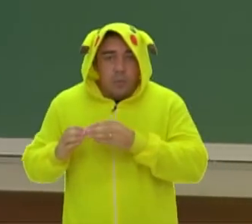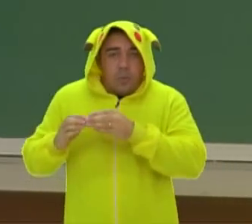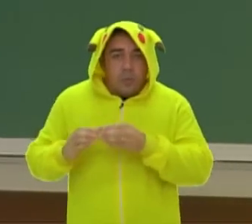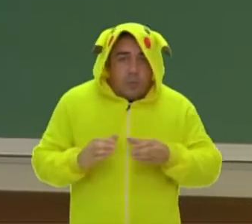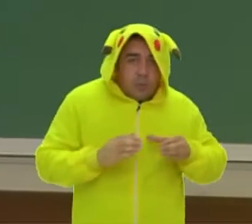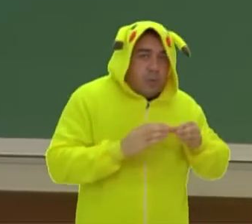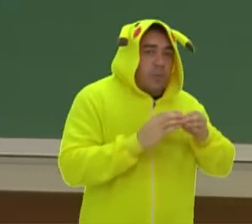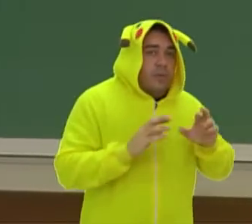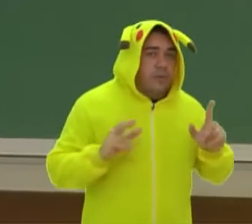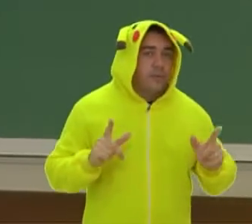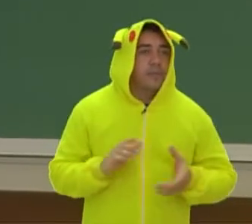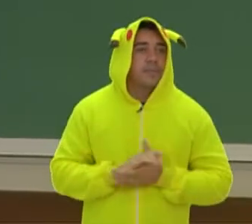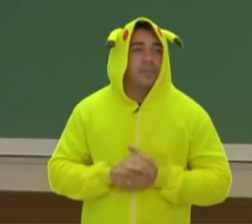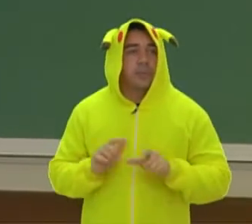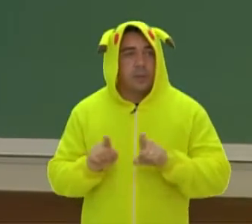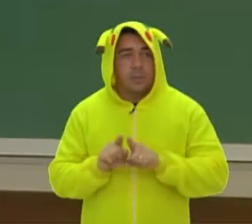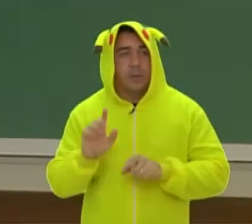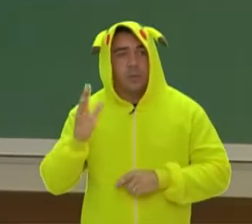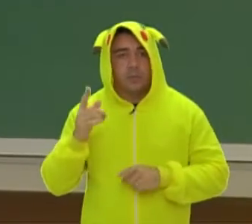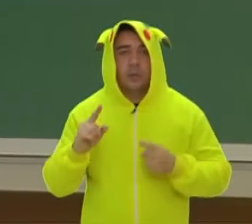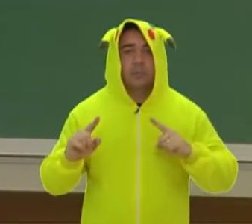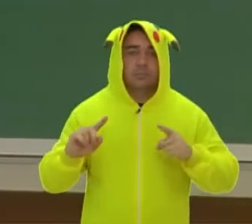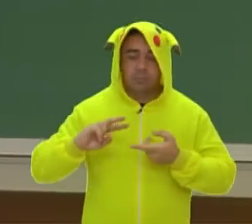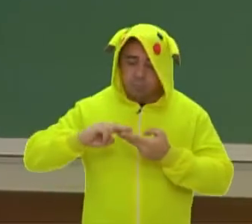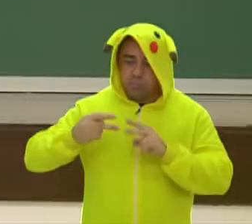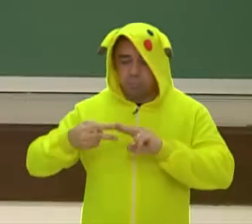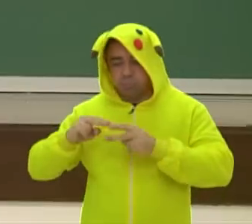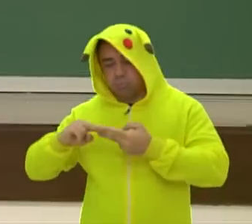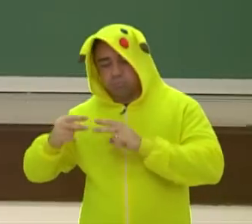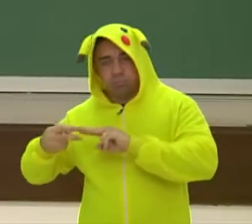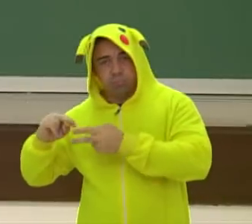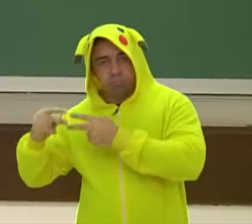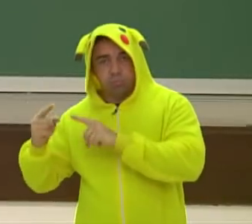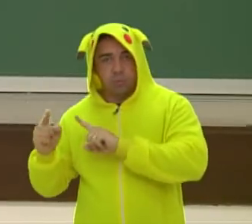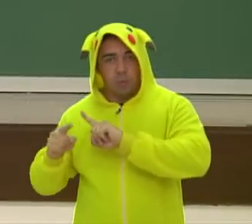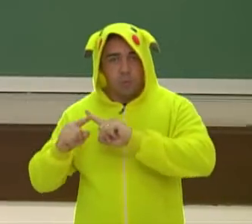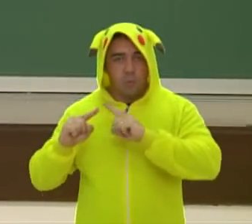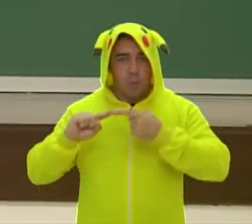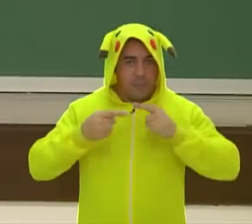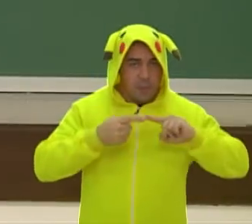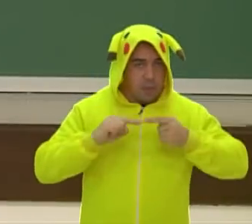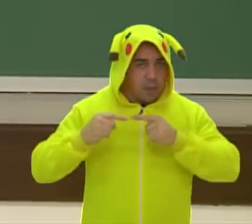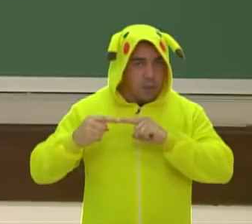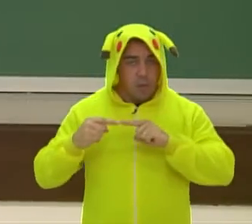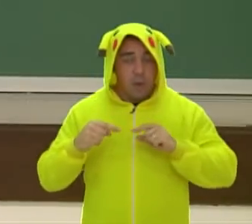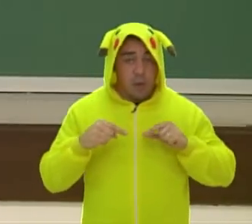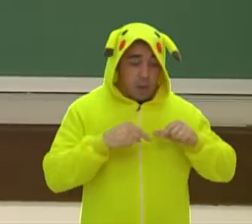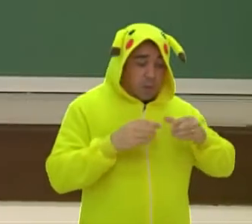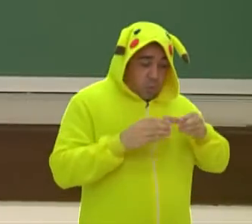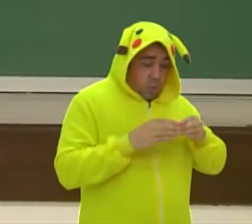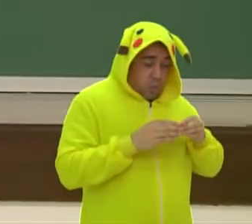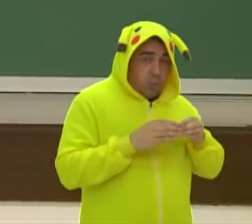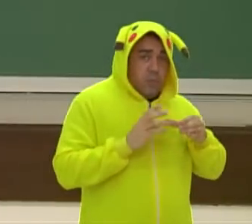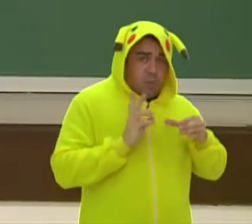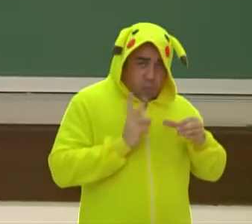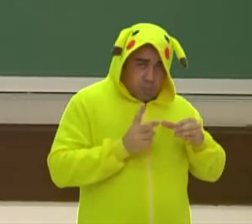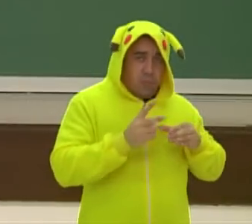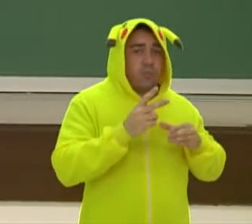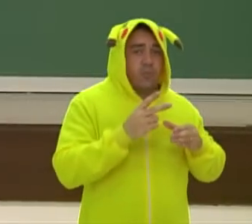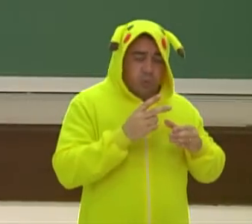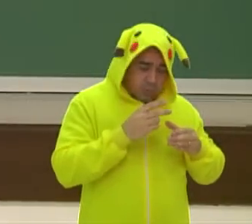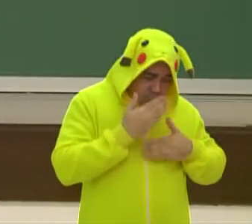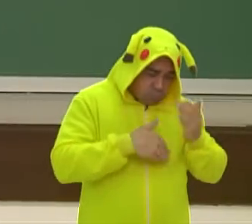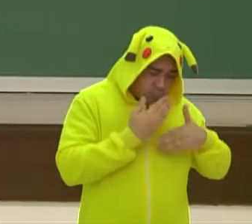também. O que mais que vai acontecer? Recombinações gênicas. Esses organismos que ficaram no continente vão continuar fazendo troca de material